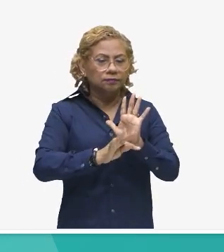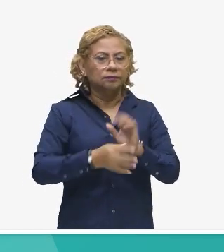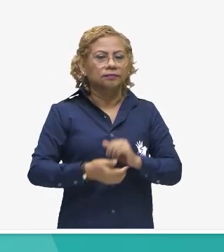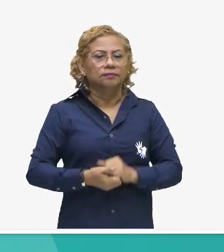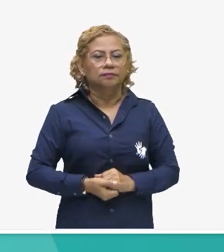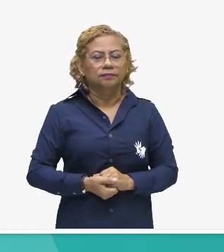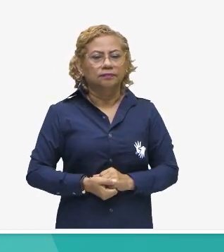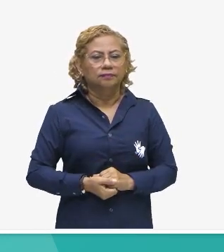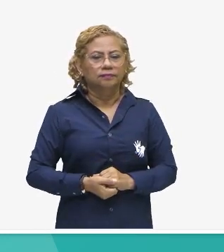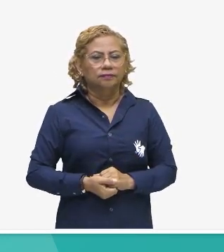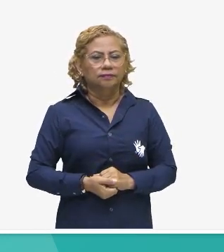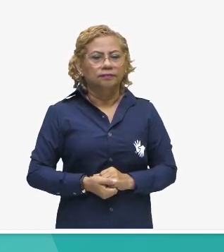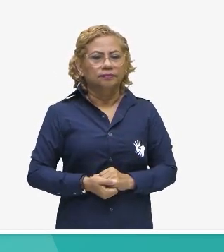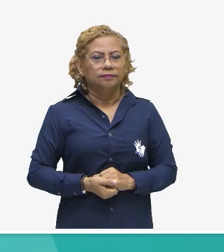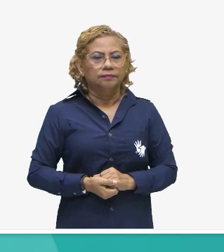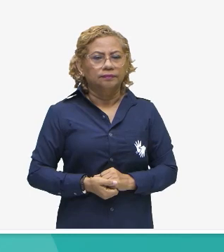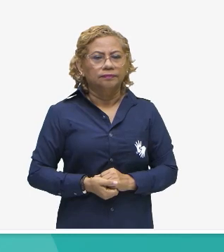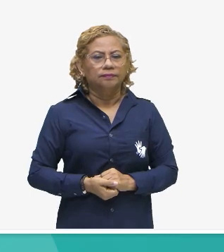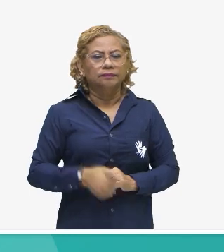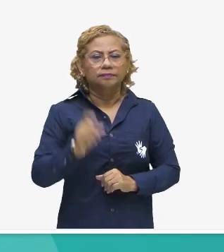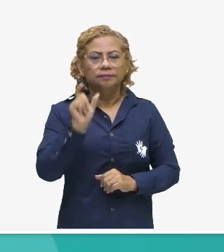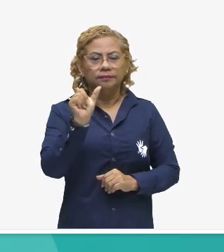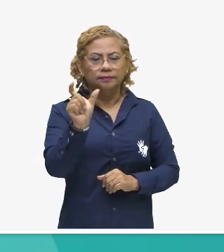Encrenca à Vista.